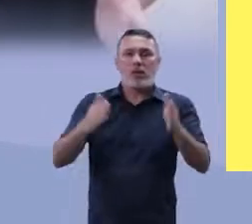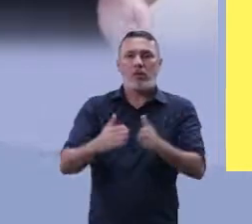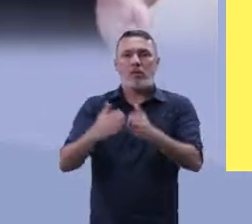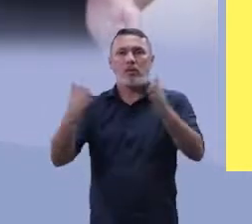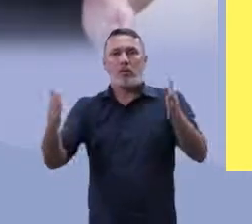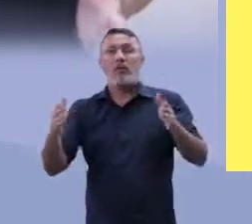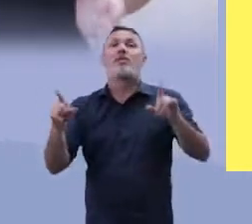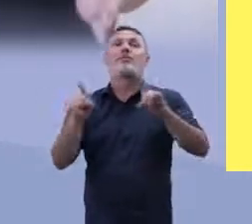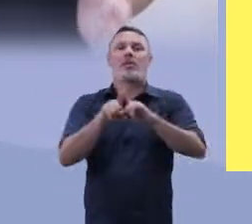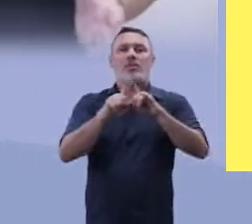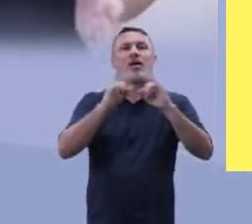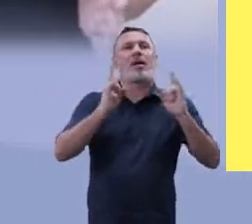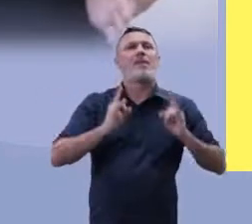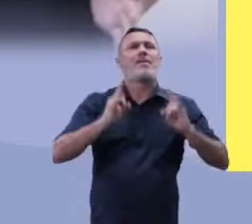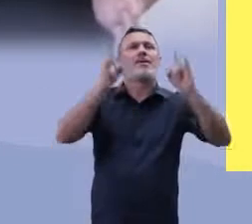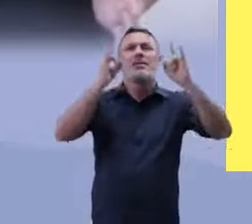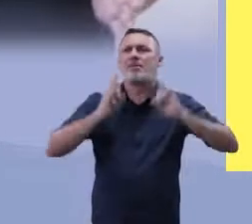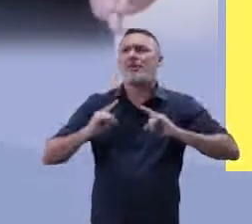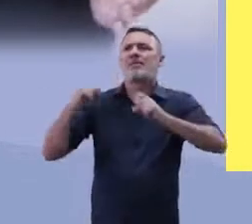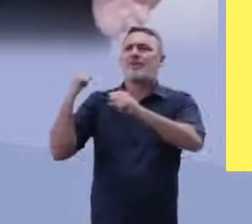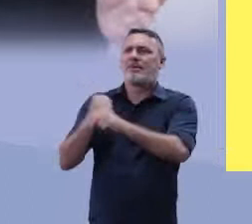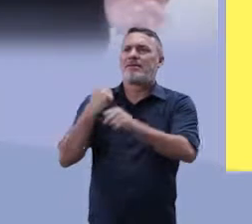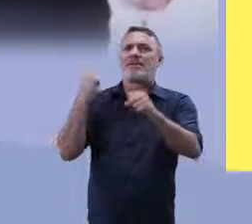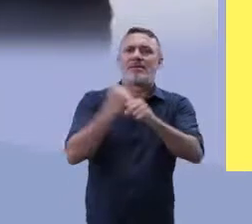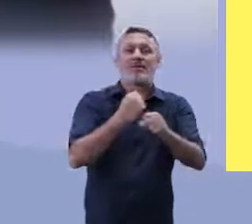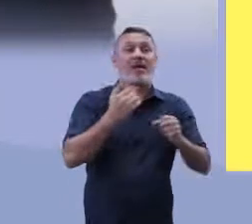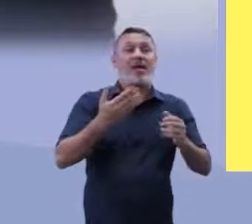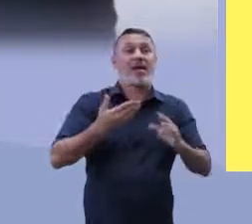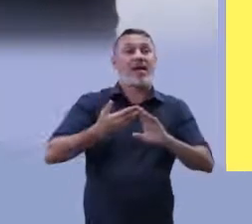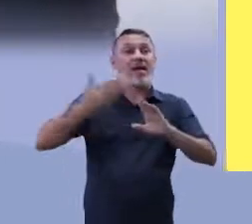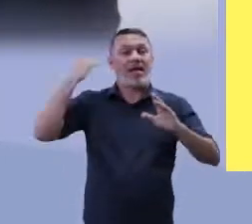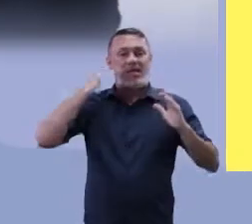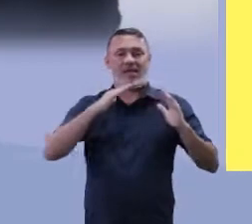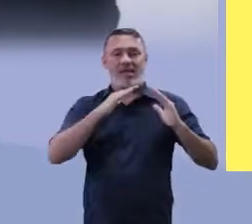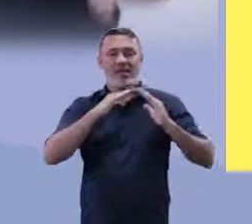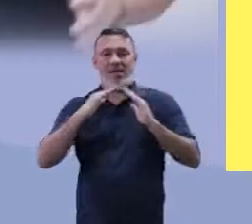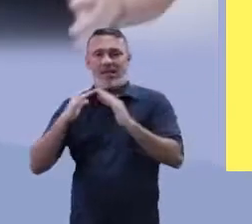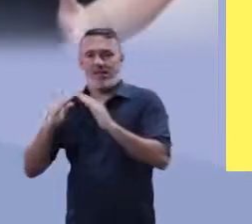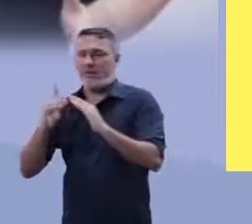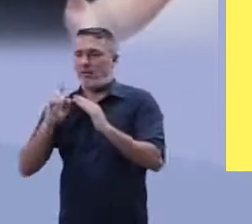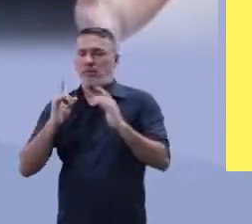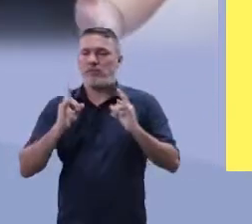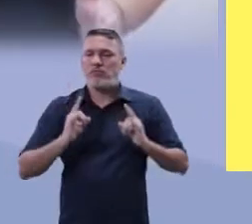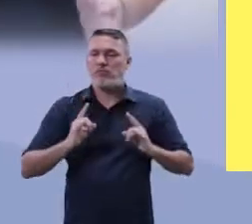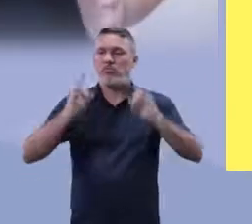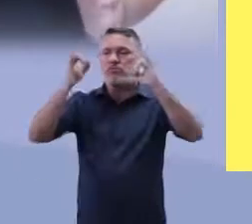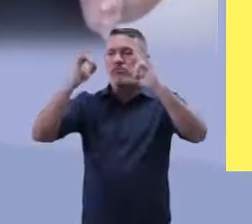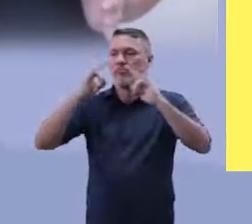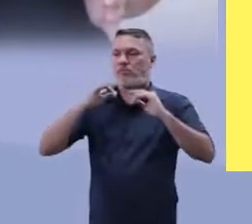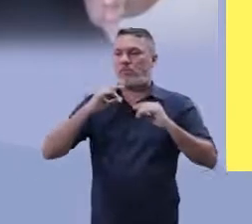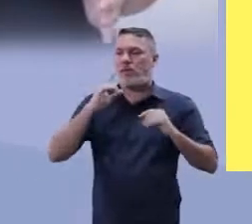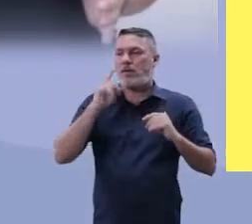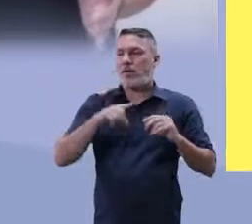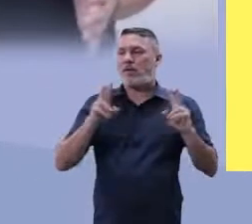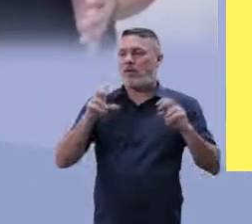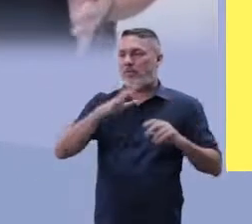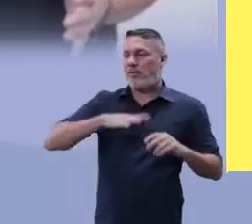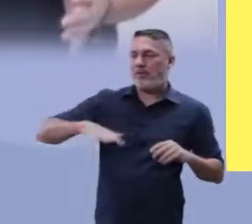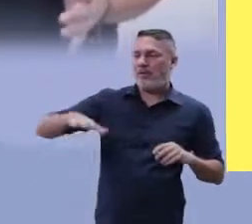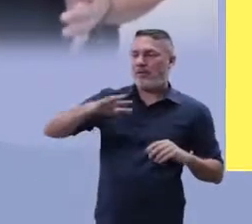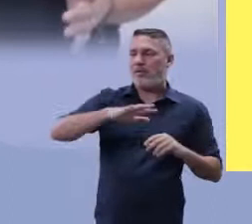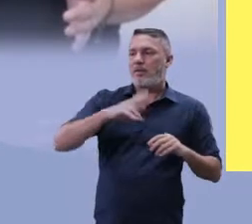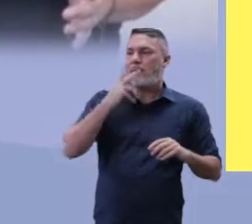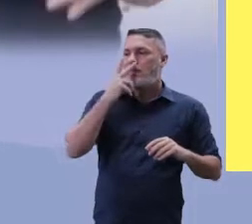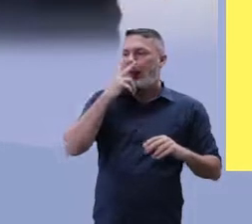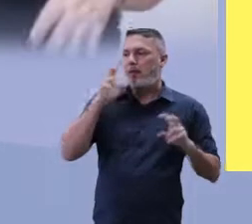dos novos modelos de prédios, estruturas verticais. E o nome que deram a isso foi o bota